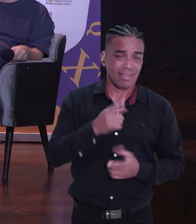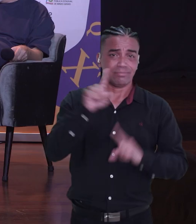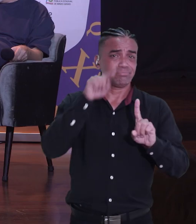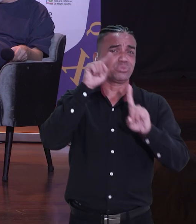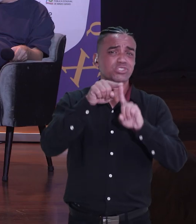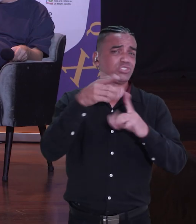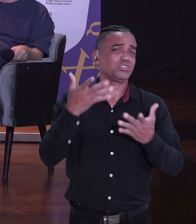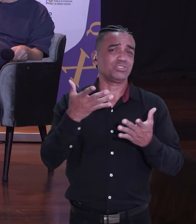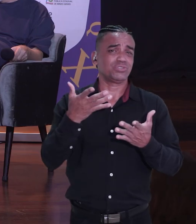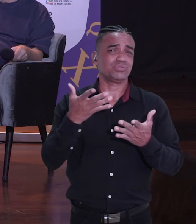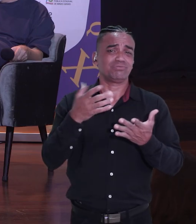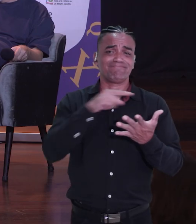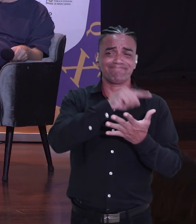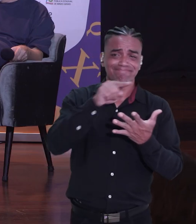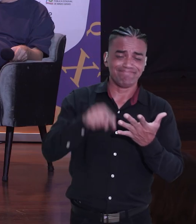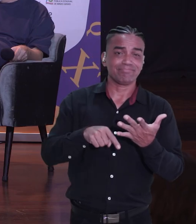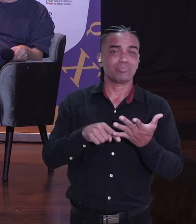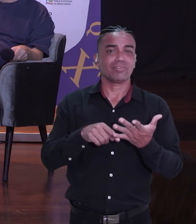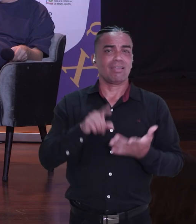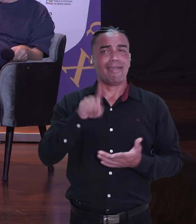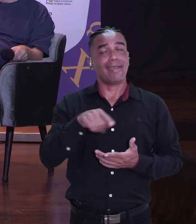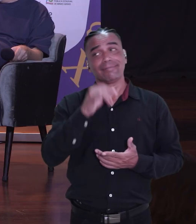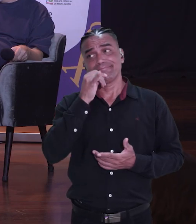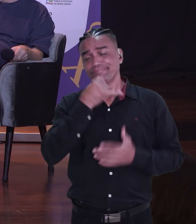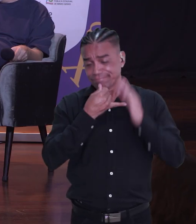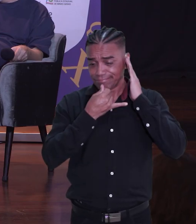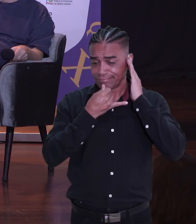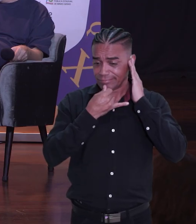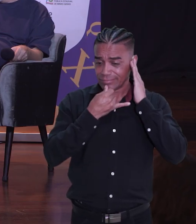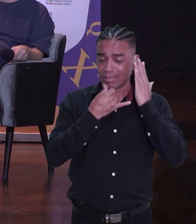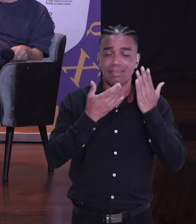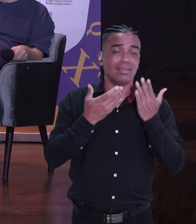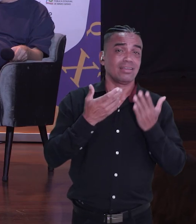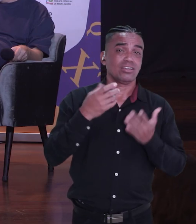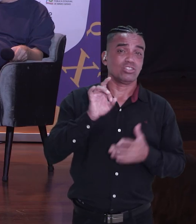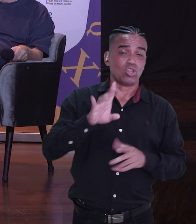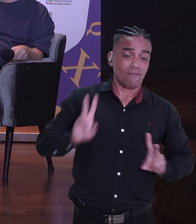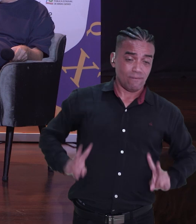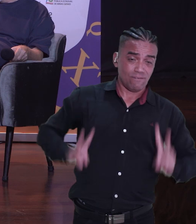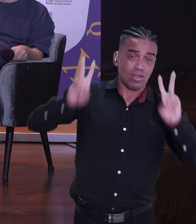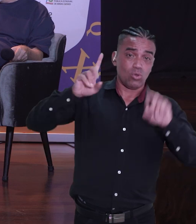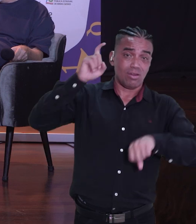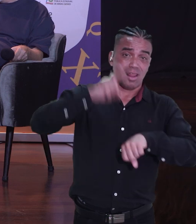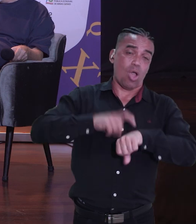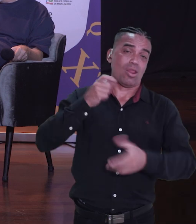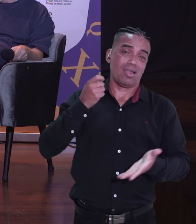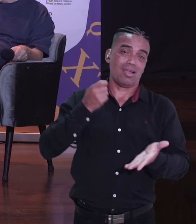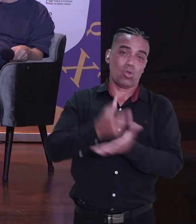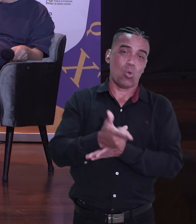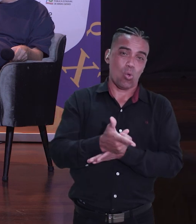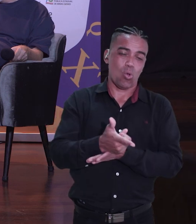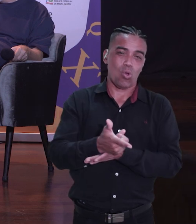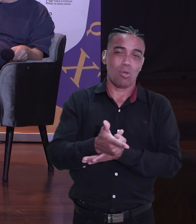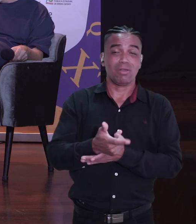procurando destinos, né, para isso, ou para aquilo outro. Mas a coisa é a seguinte, infelizmente, essas coisas só têm valor quando você